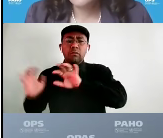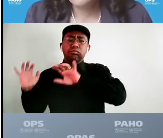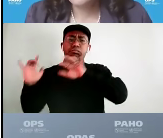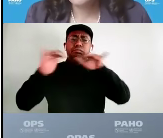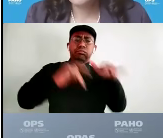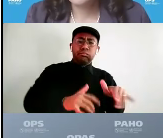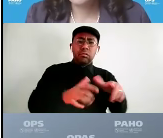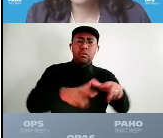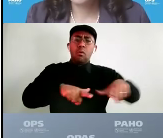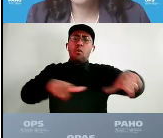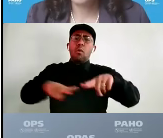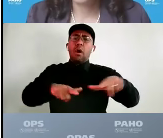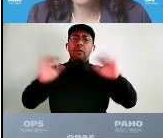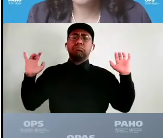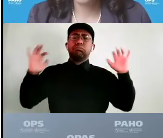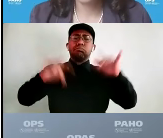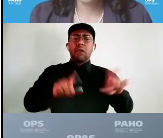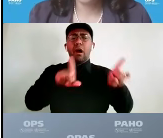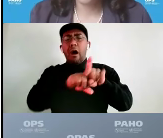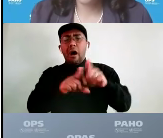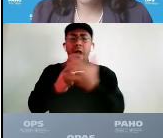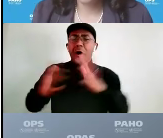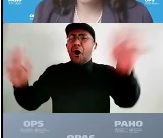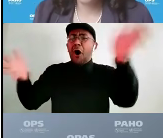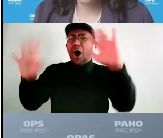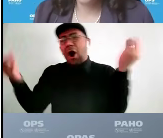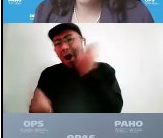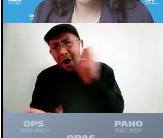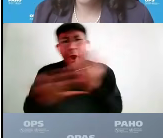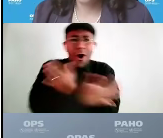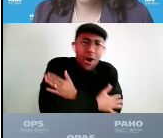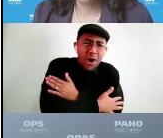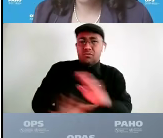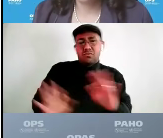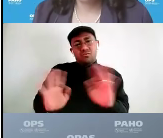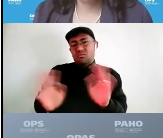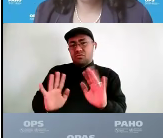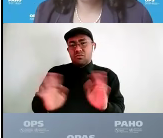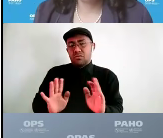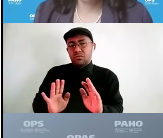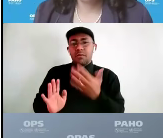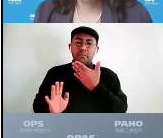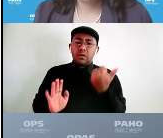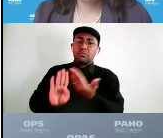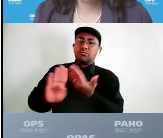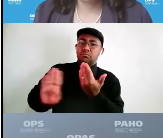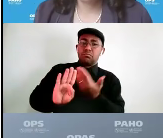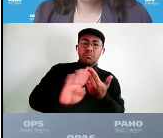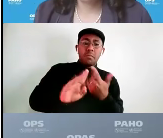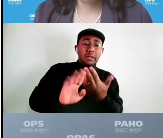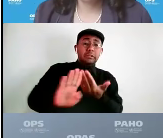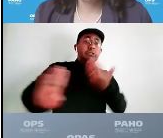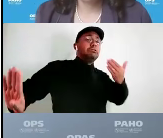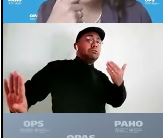e sim também pessoas que potencialmente estão em contato com pessoas com sintomatologia, não se aproximem e